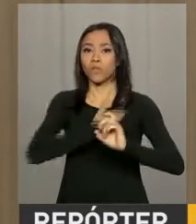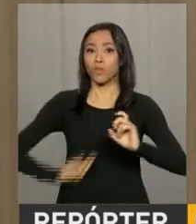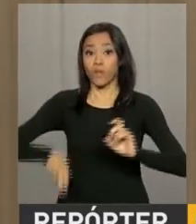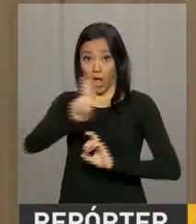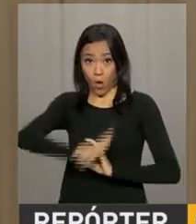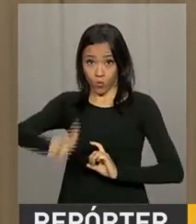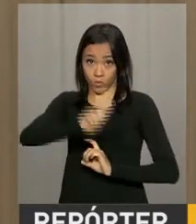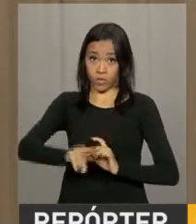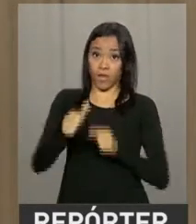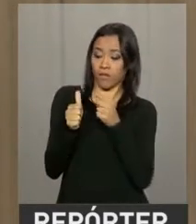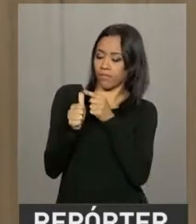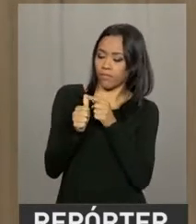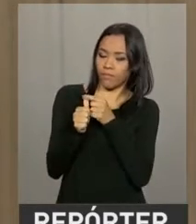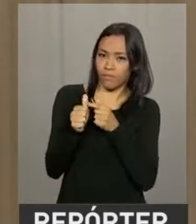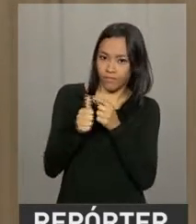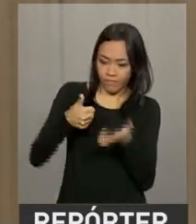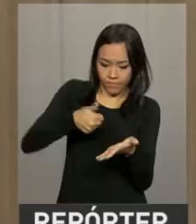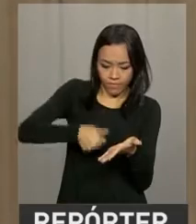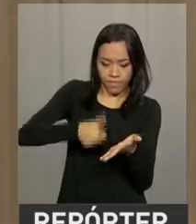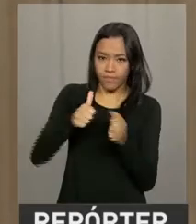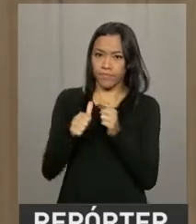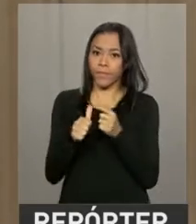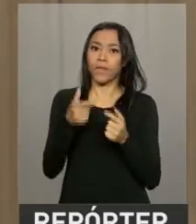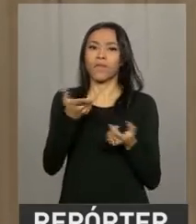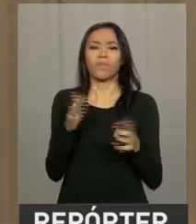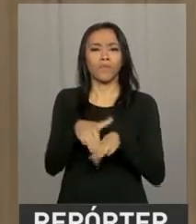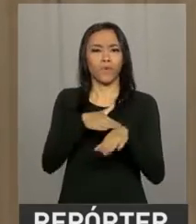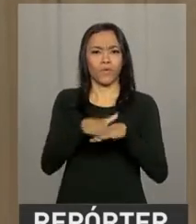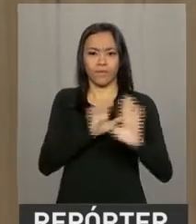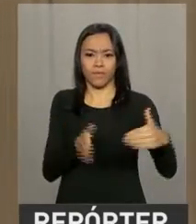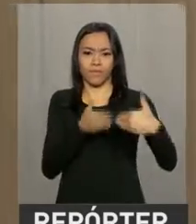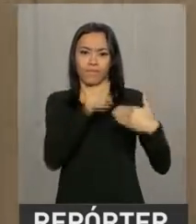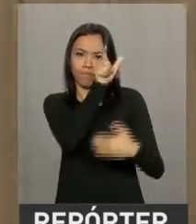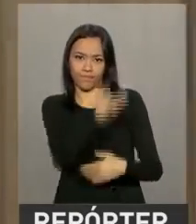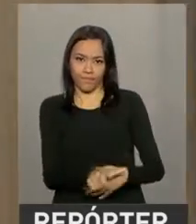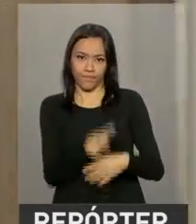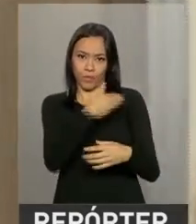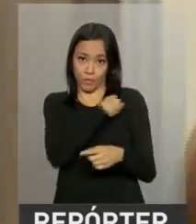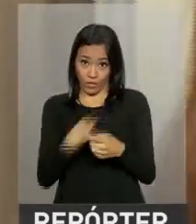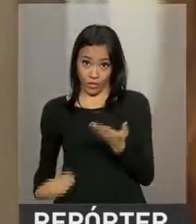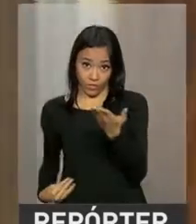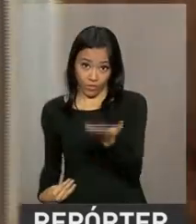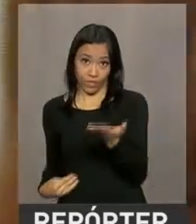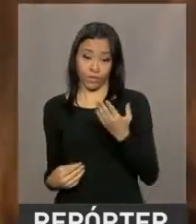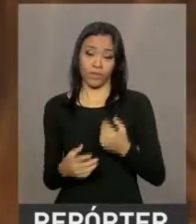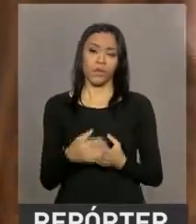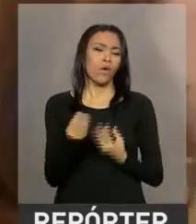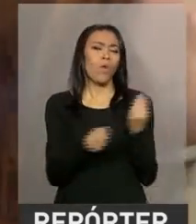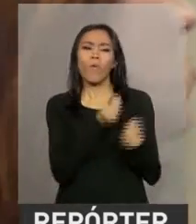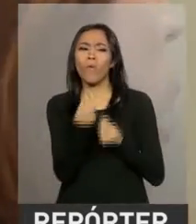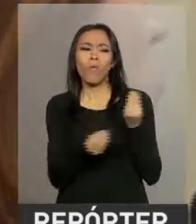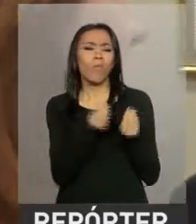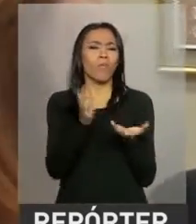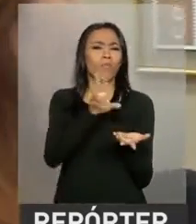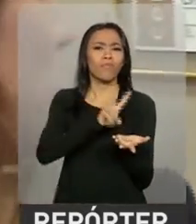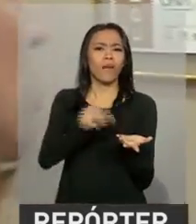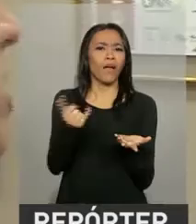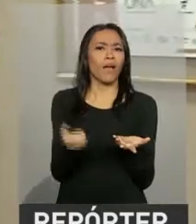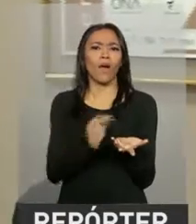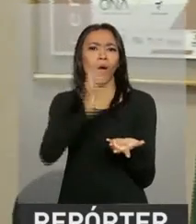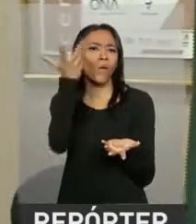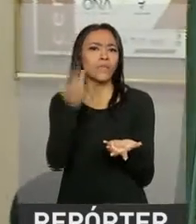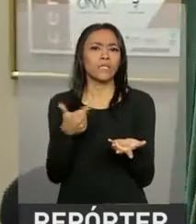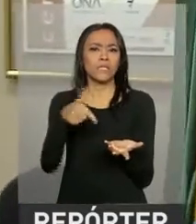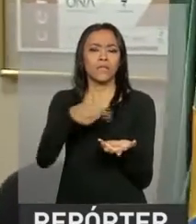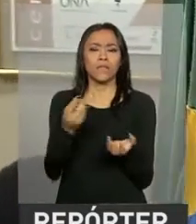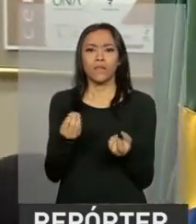biometria gente conversa agora com o ministro da saúde ricardo barros ministro como que vai funcionar biometria no serviço único de saúde